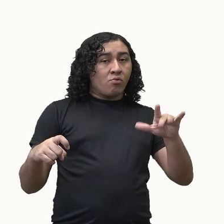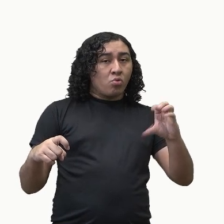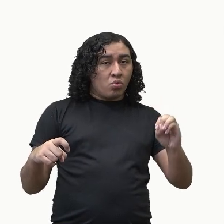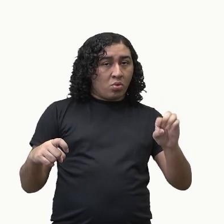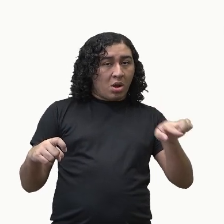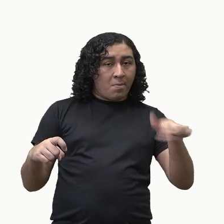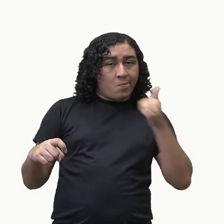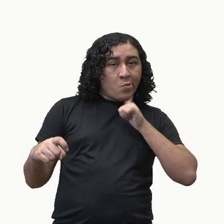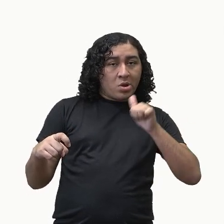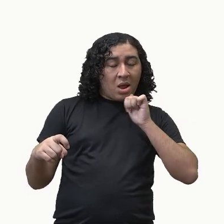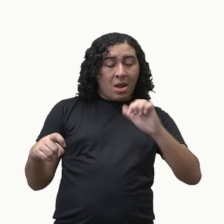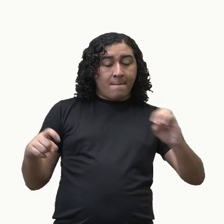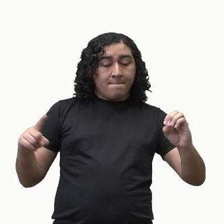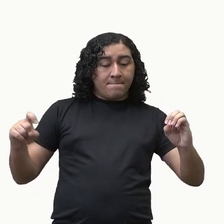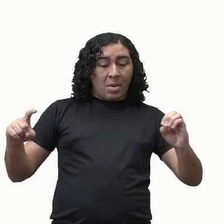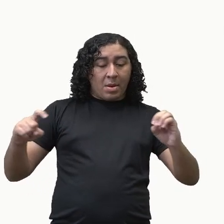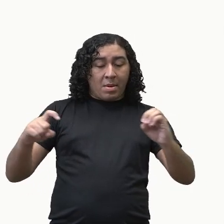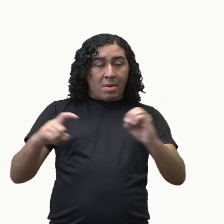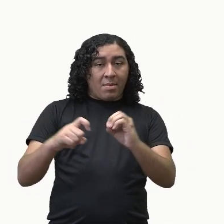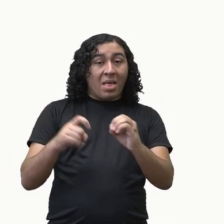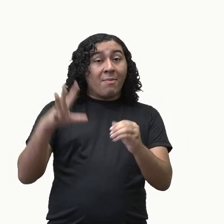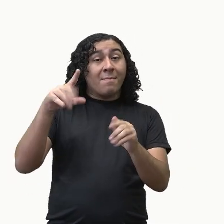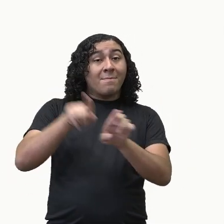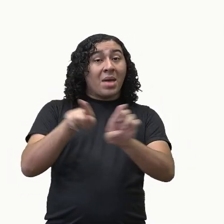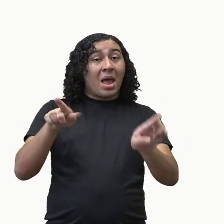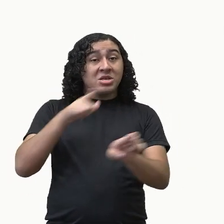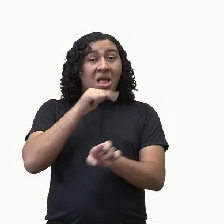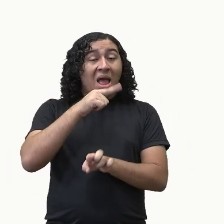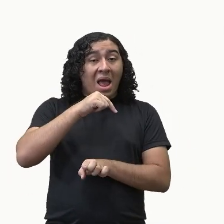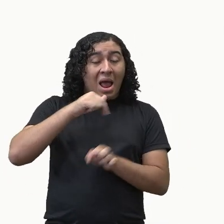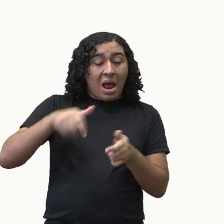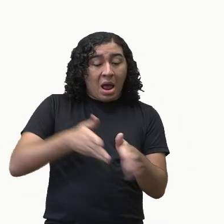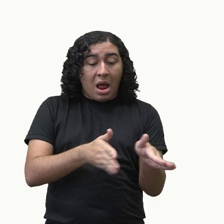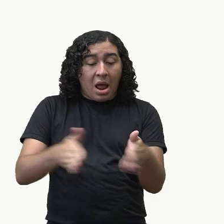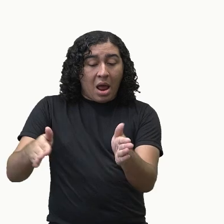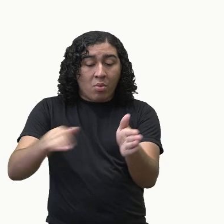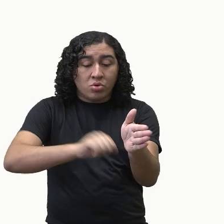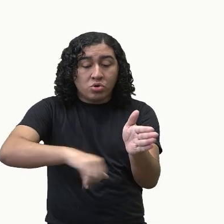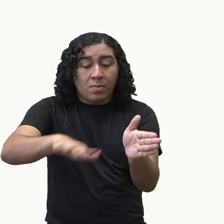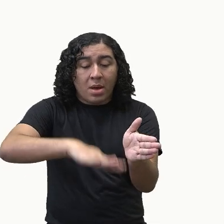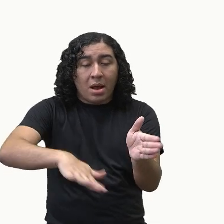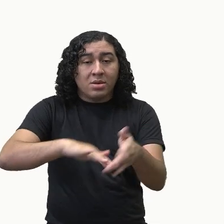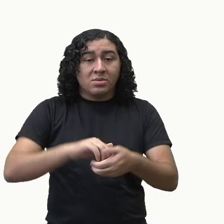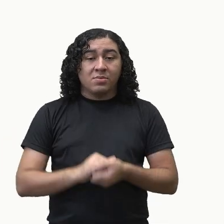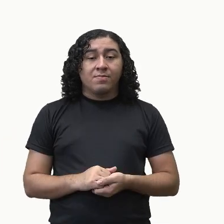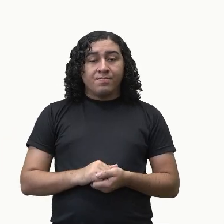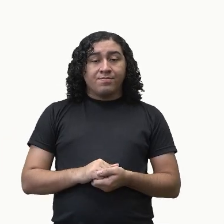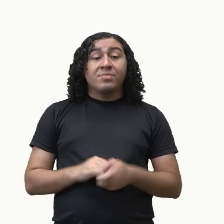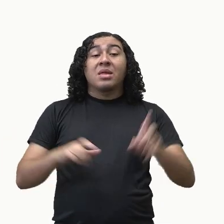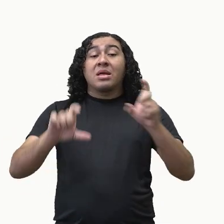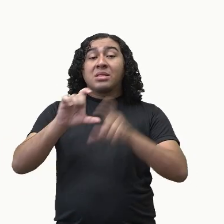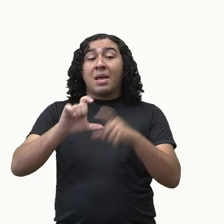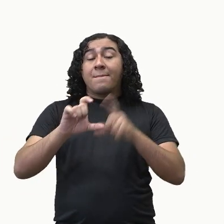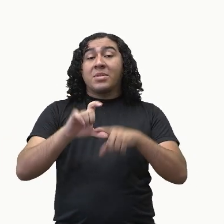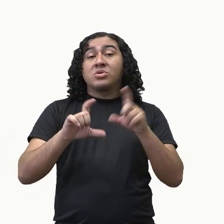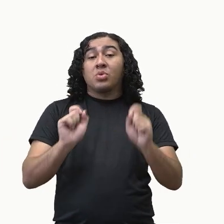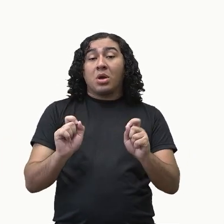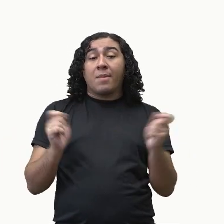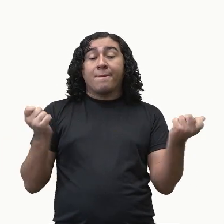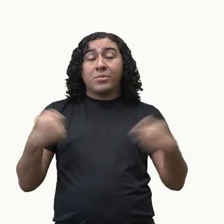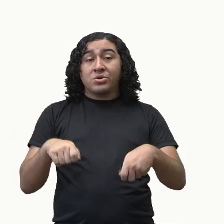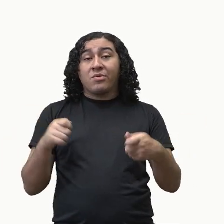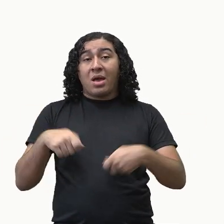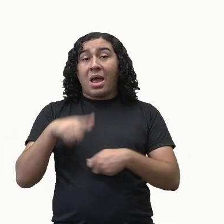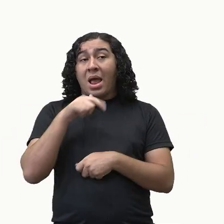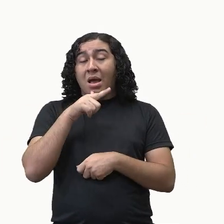fêmea. E na água, isso aqui é importantíssimo, tá? E isso demonstra ainda uma dependência evolutivamente